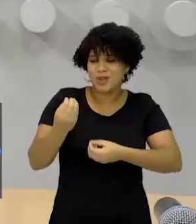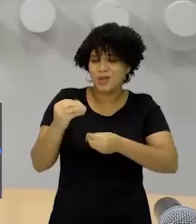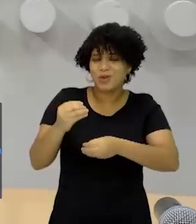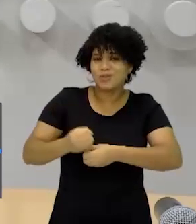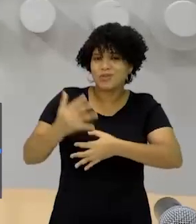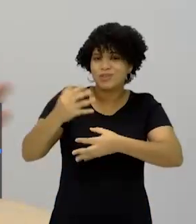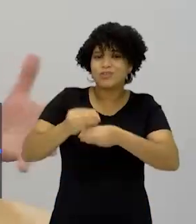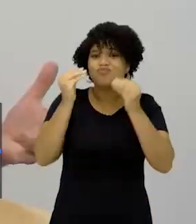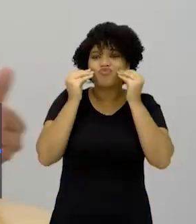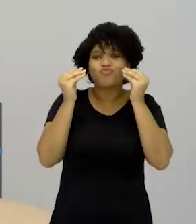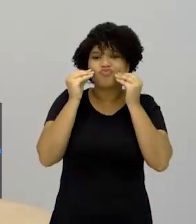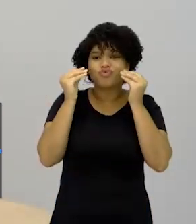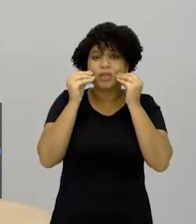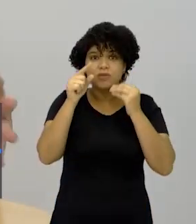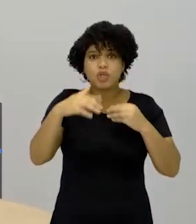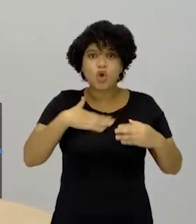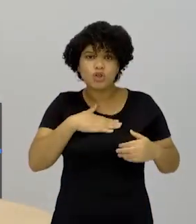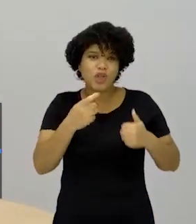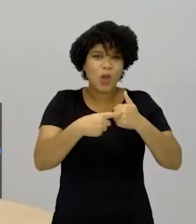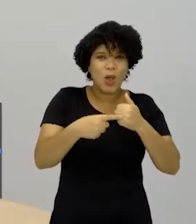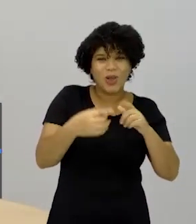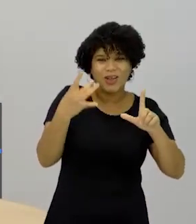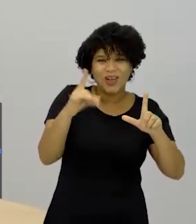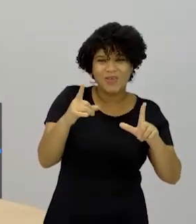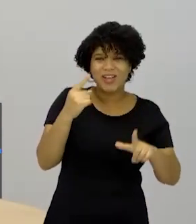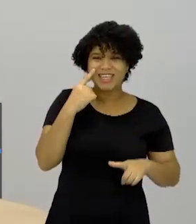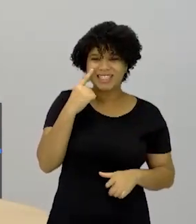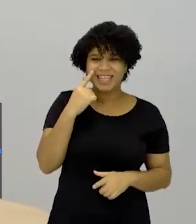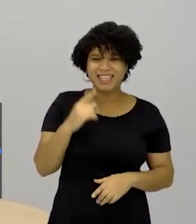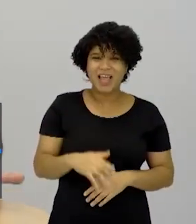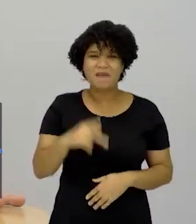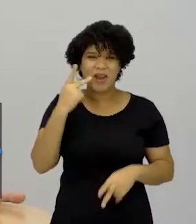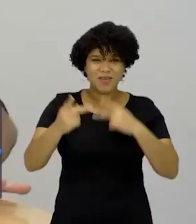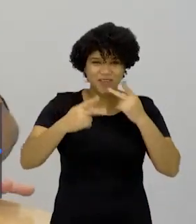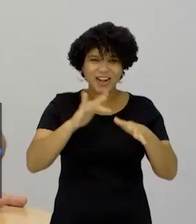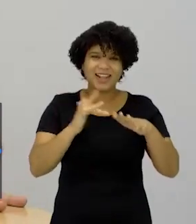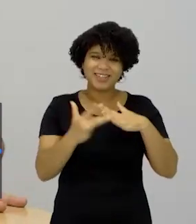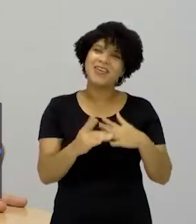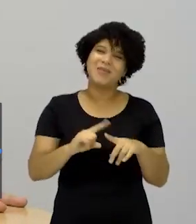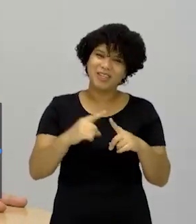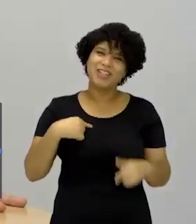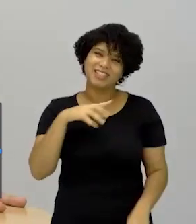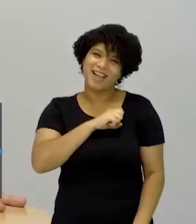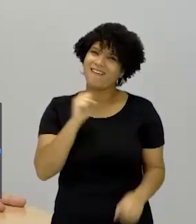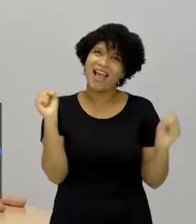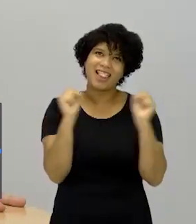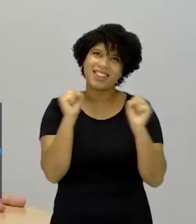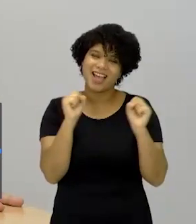Beijos grandes. Gostou, curte, compartilha. Segue a gente lá, porque assim, a gente falou de rede social, mas a gente adora, tá? Língua